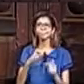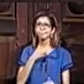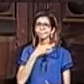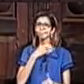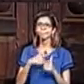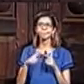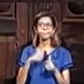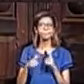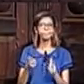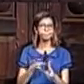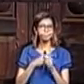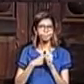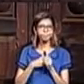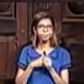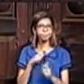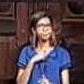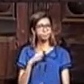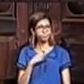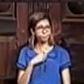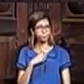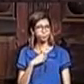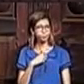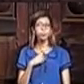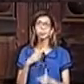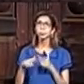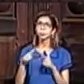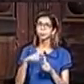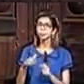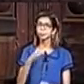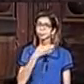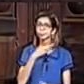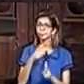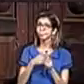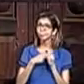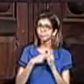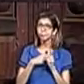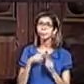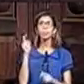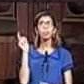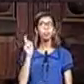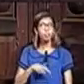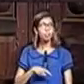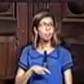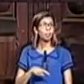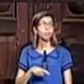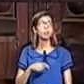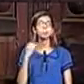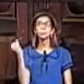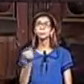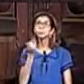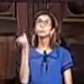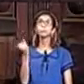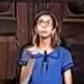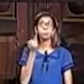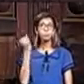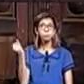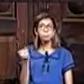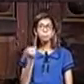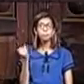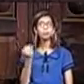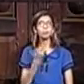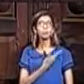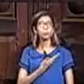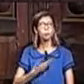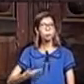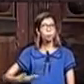econômica. E numa situação de grave crise econômica, é imprescindível que o